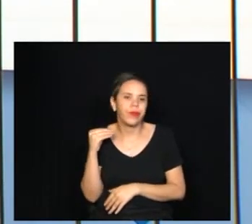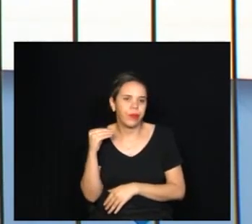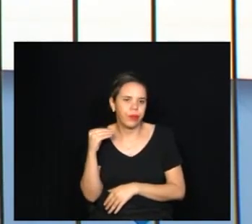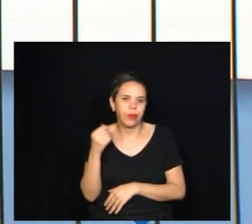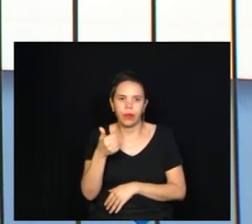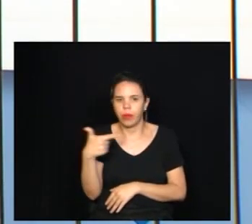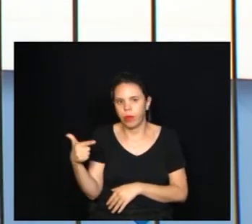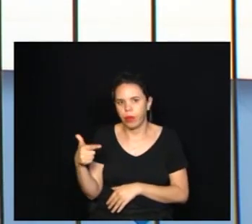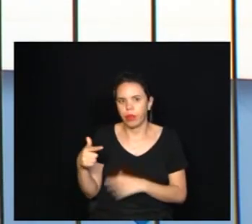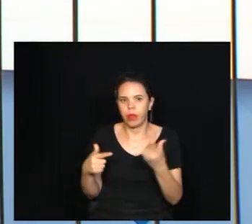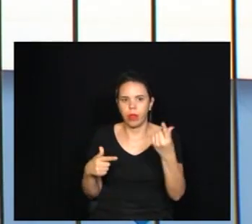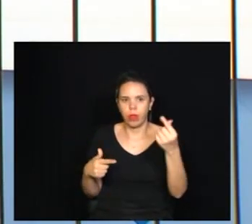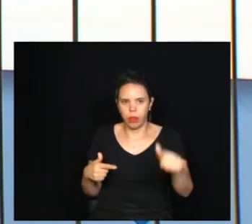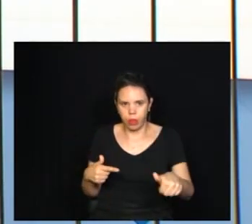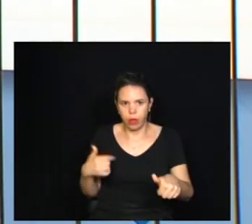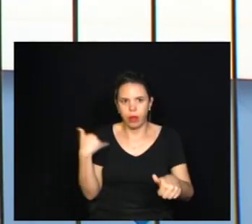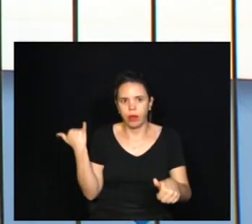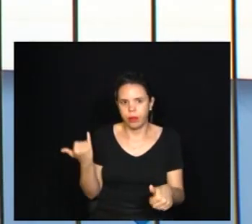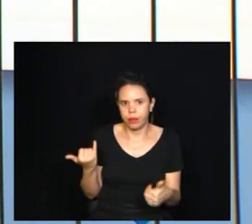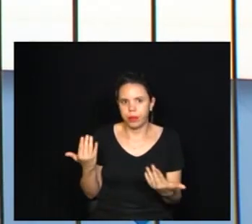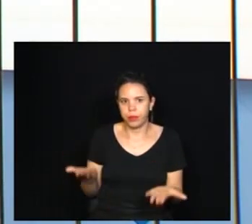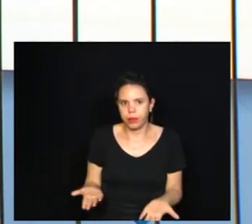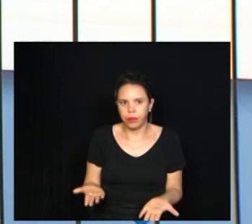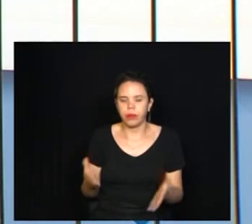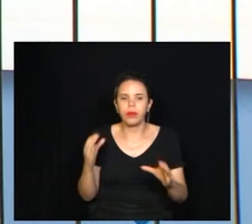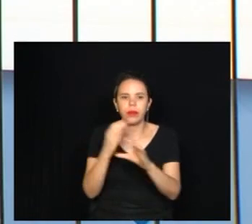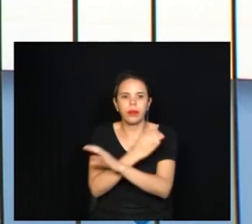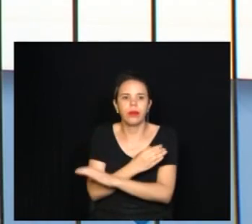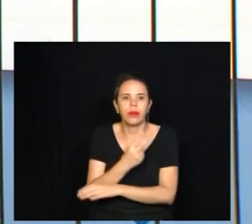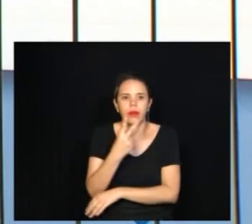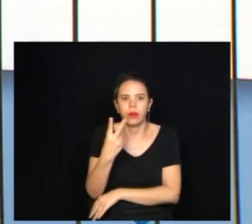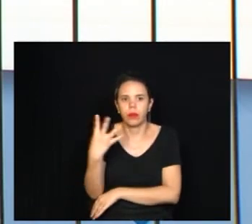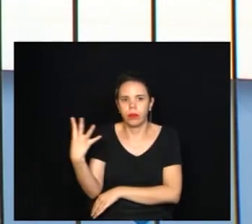entre 12 e 17 anos. São um total de